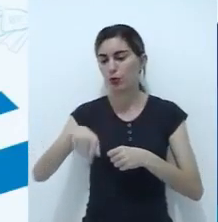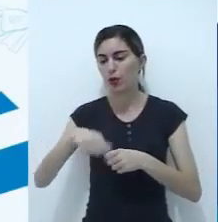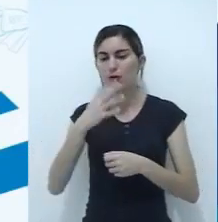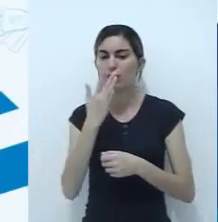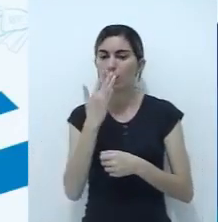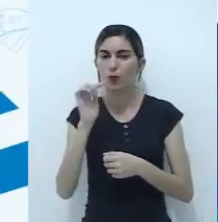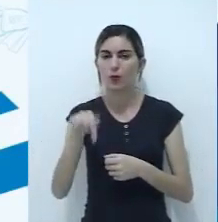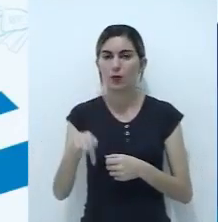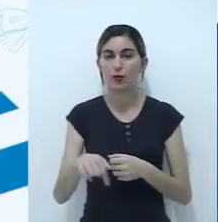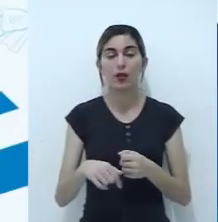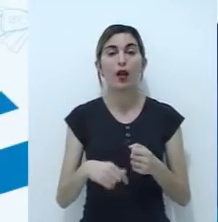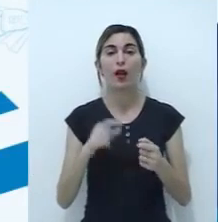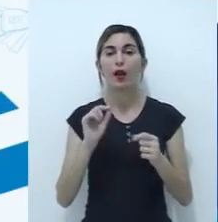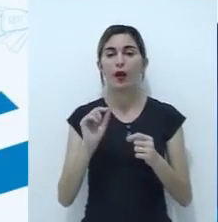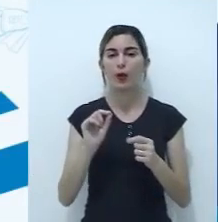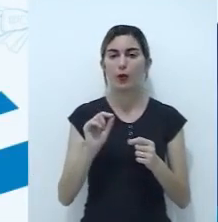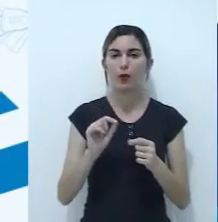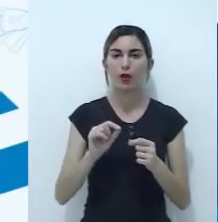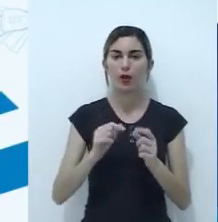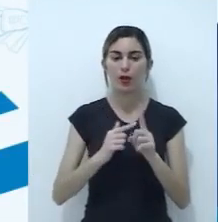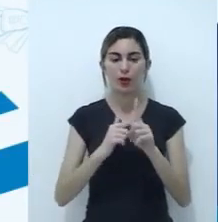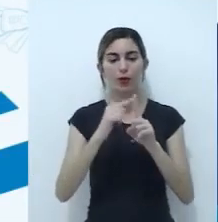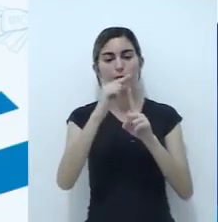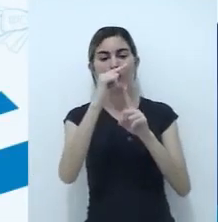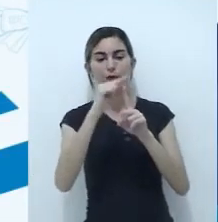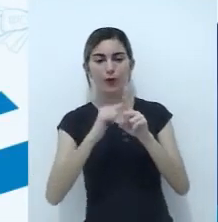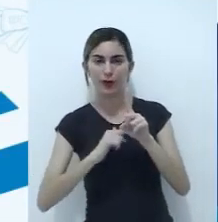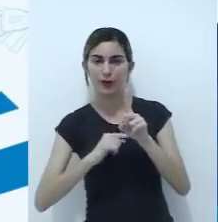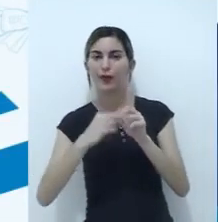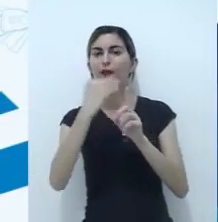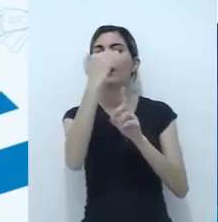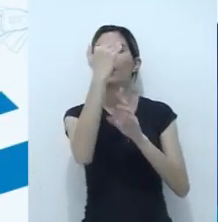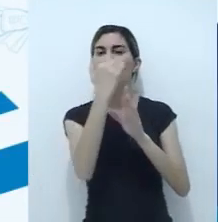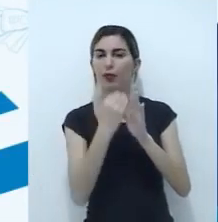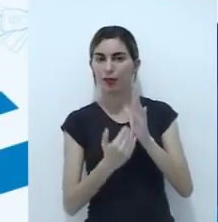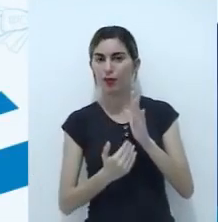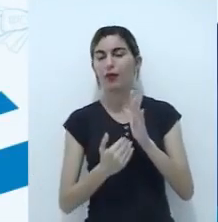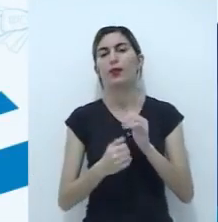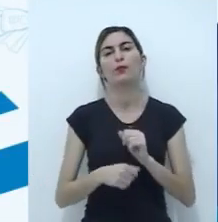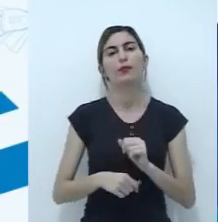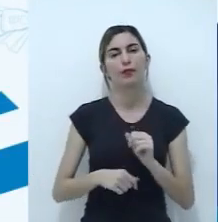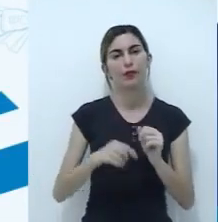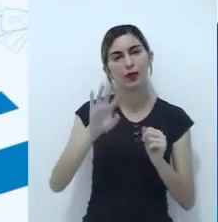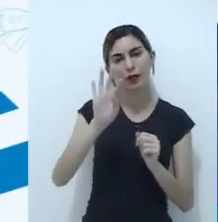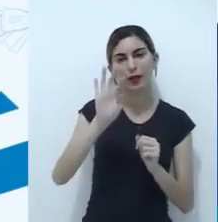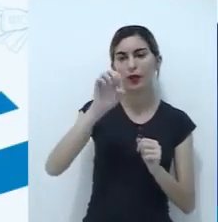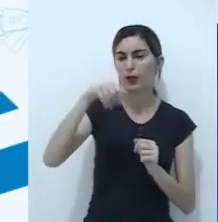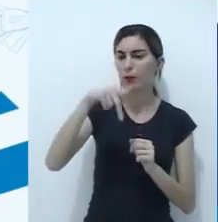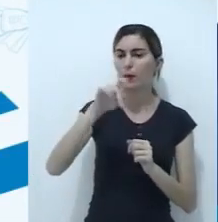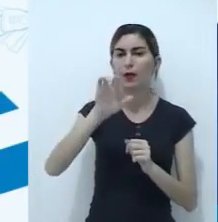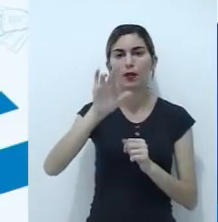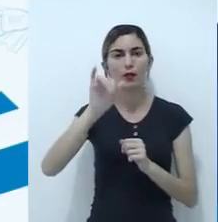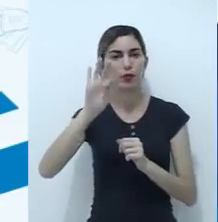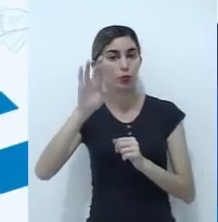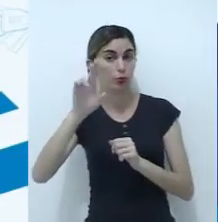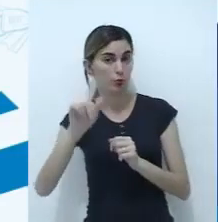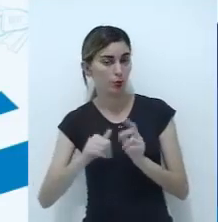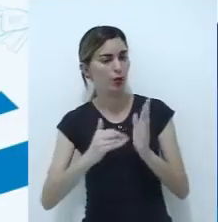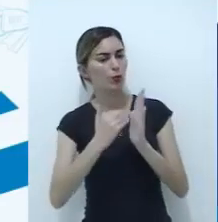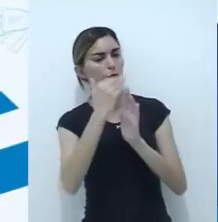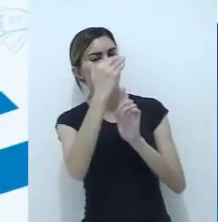Isso daqui é a interferência da temperatura. E essa temperatura daí, ela